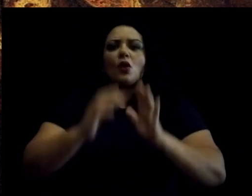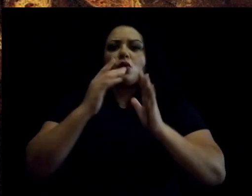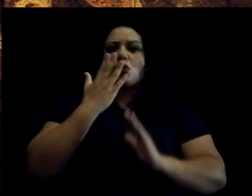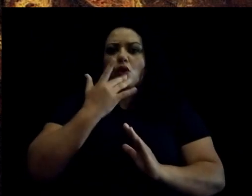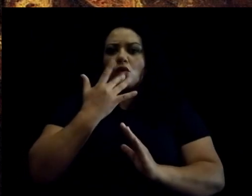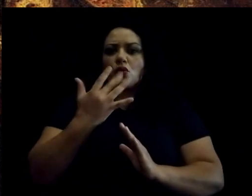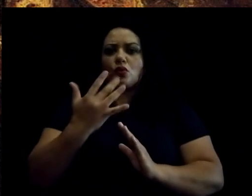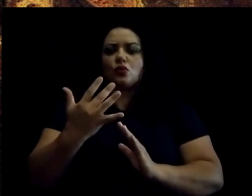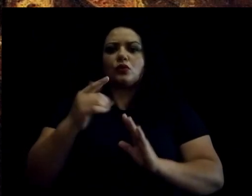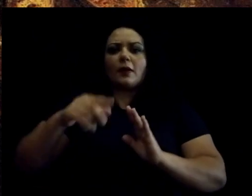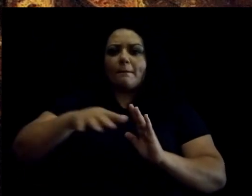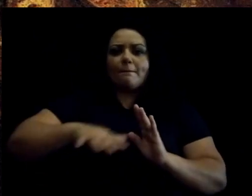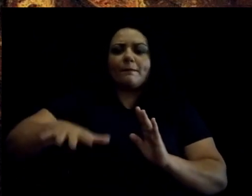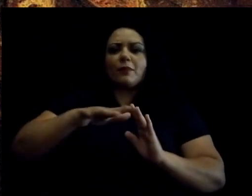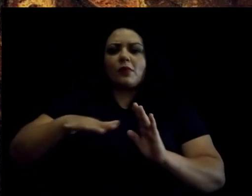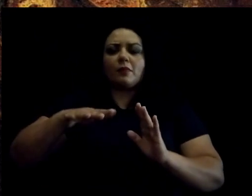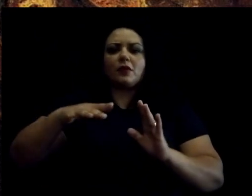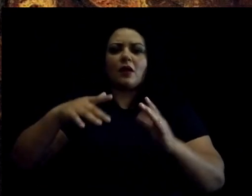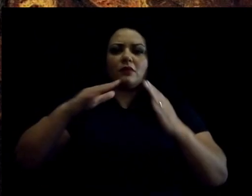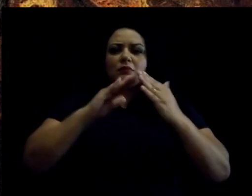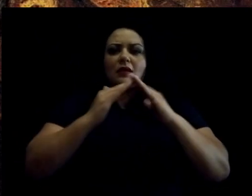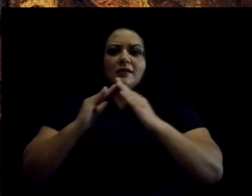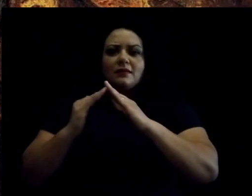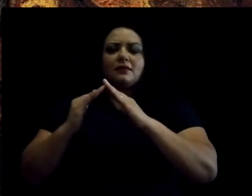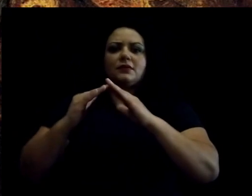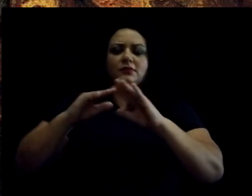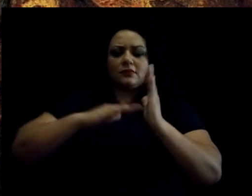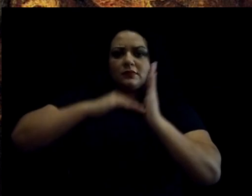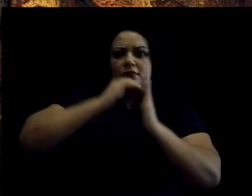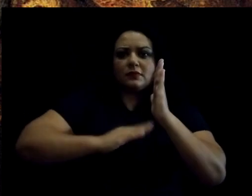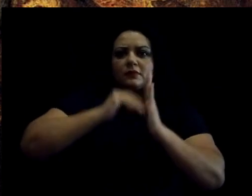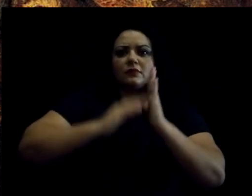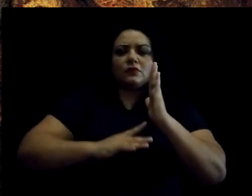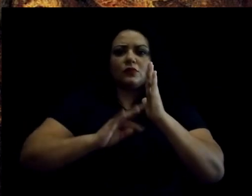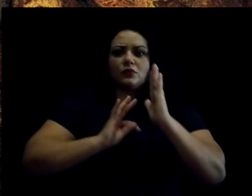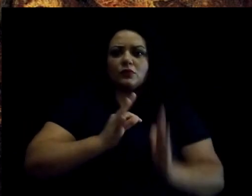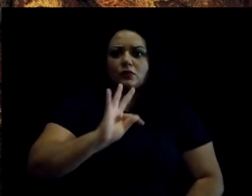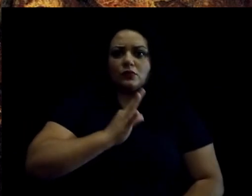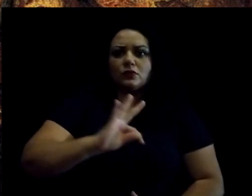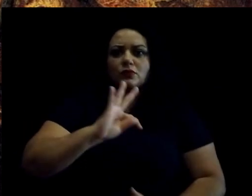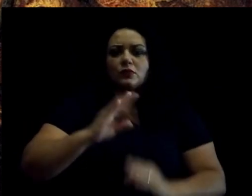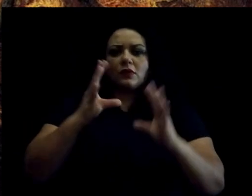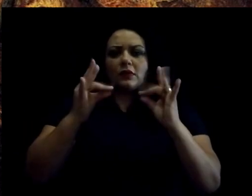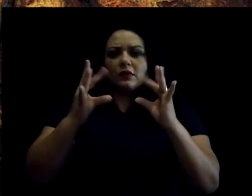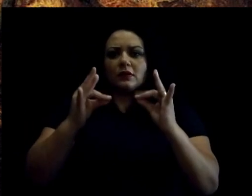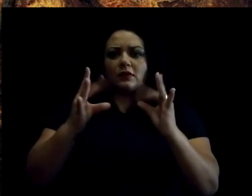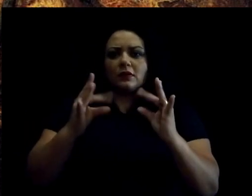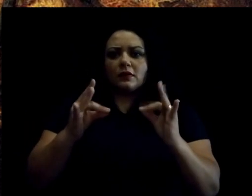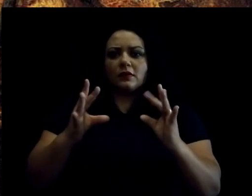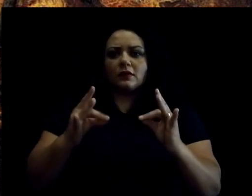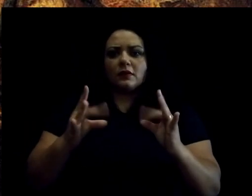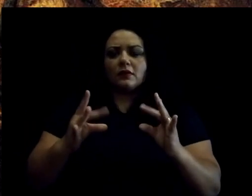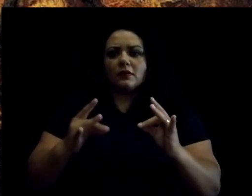Dominam os tons luminosos e contrastes dramáticos, o acabamento cuidadoso e uma técnica refinada,